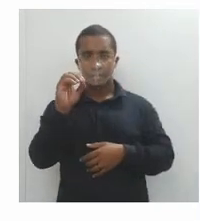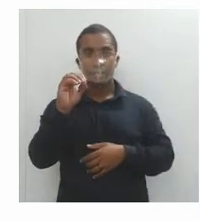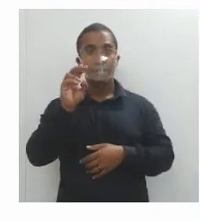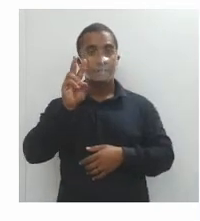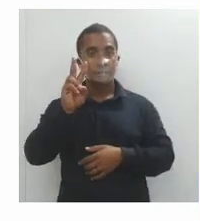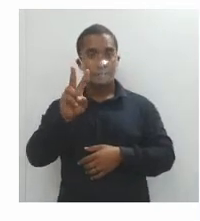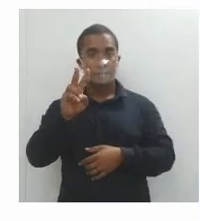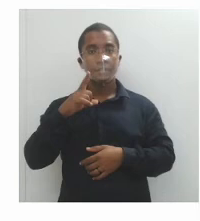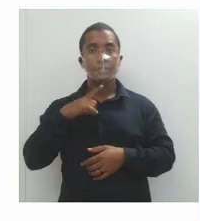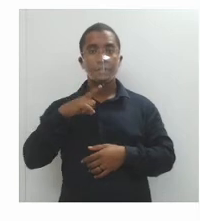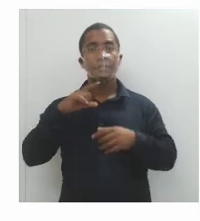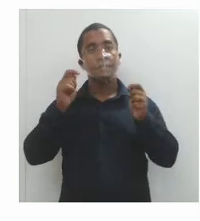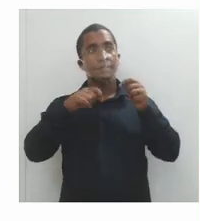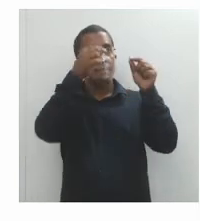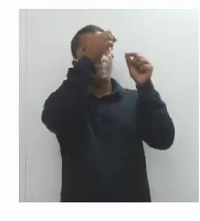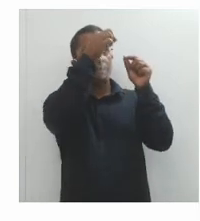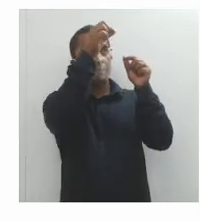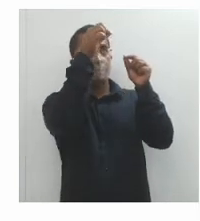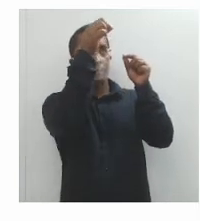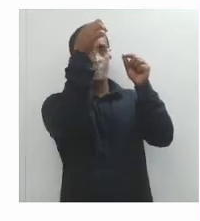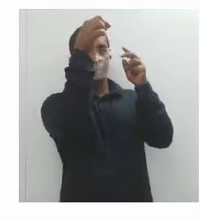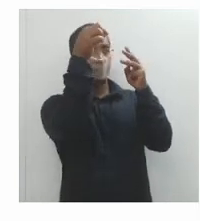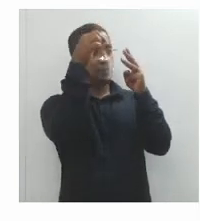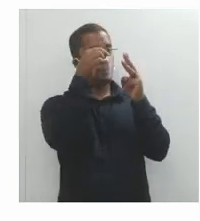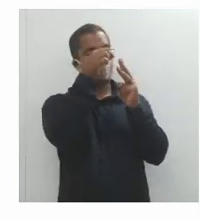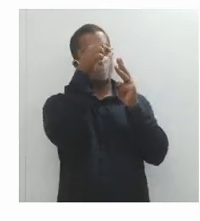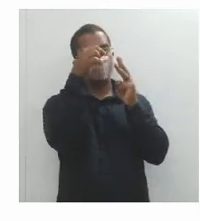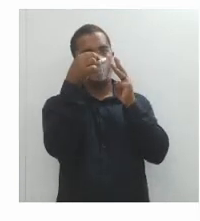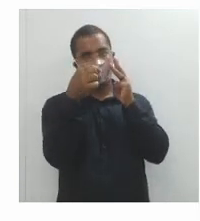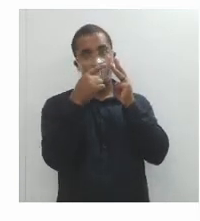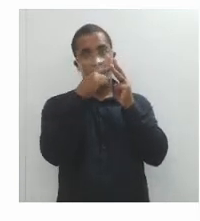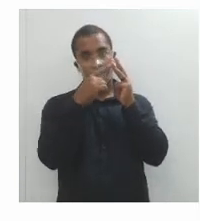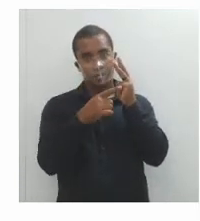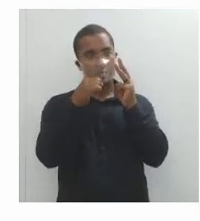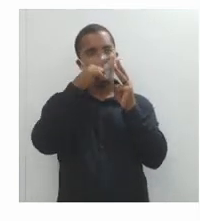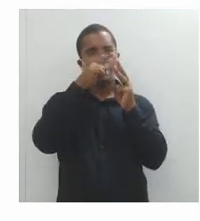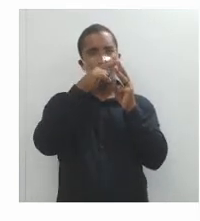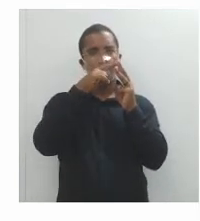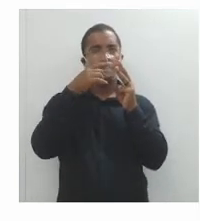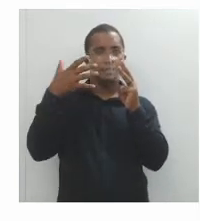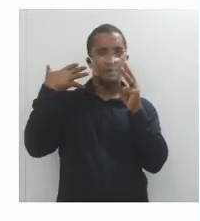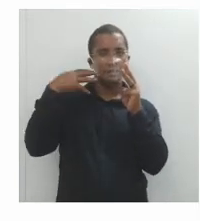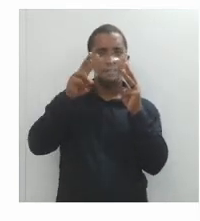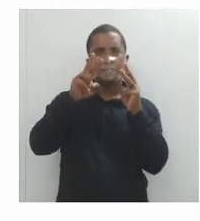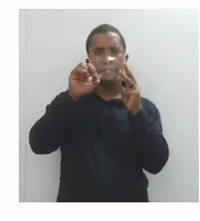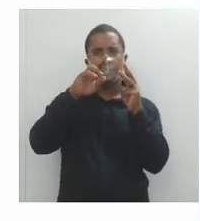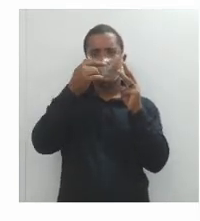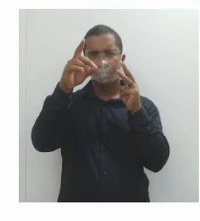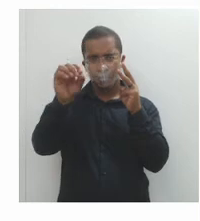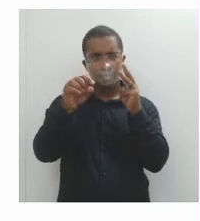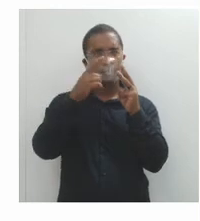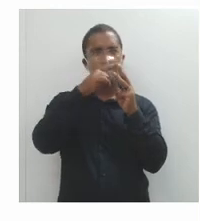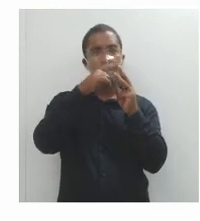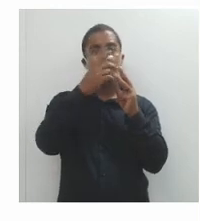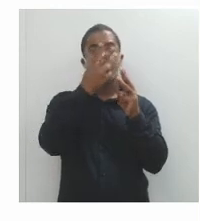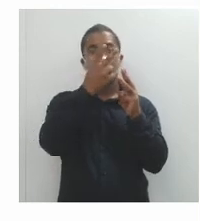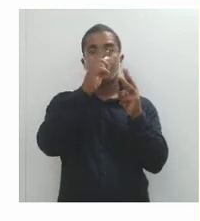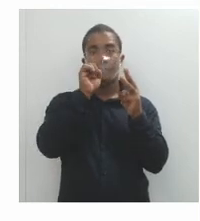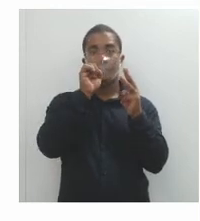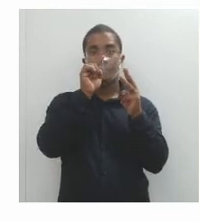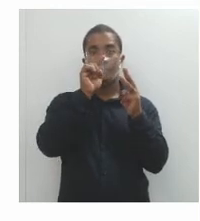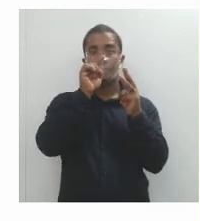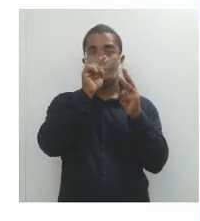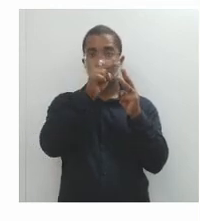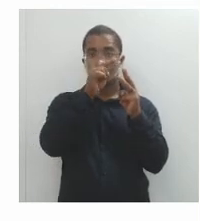3 posições de regulagem de temperatura da água. Na posição verão, o chuveiro utiliza 2.100 watts.